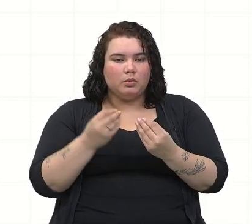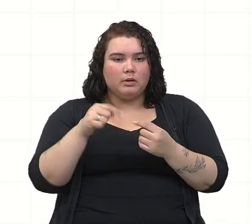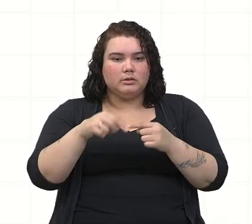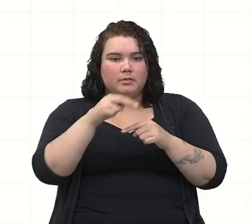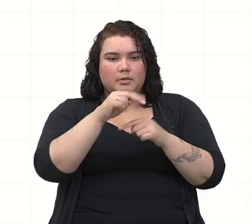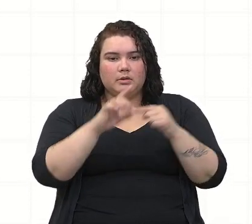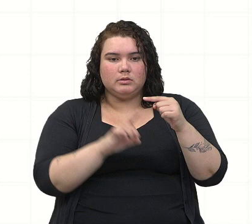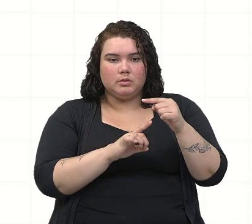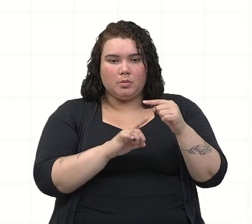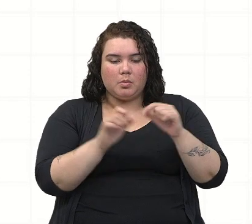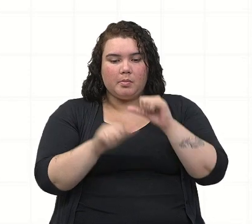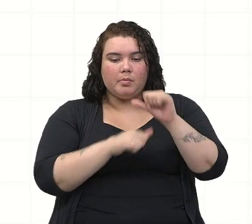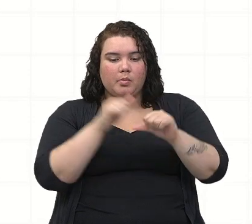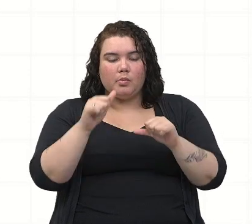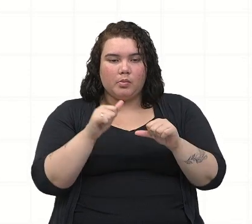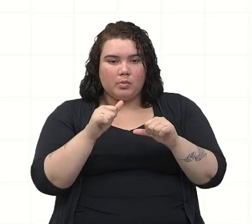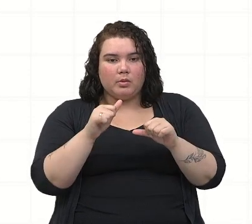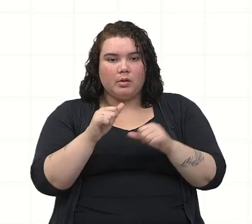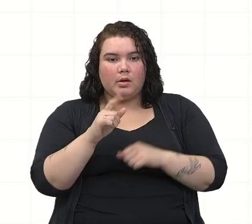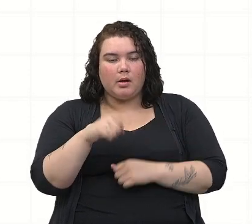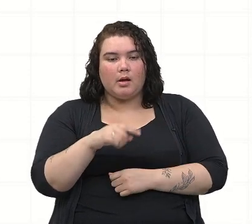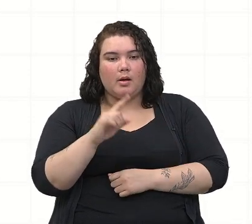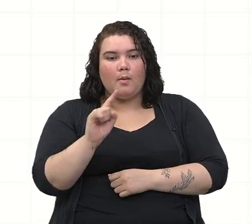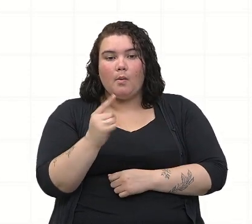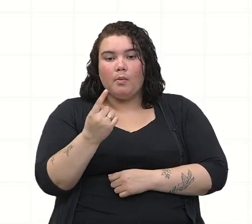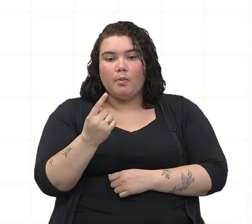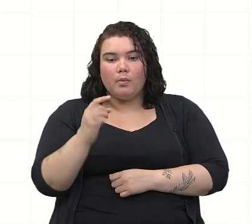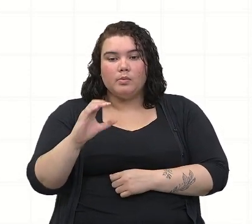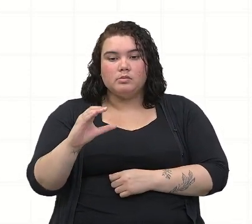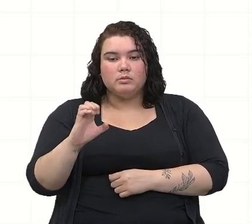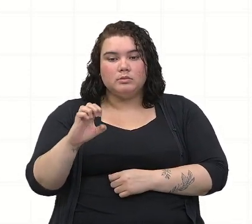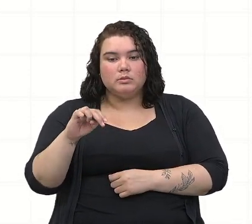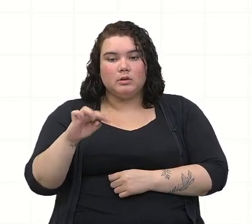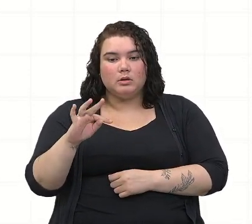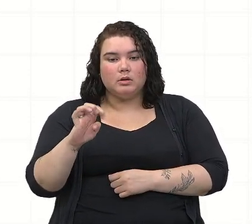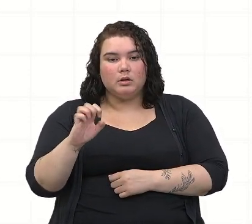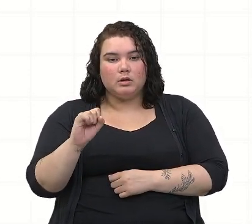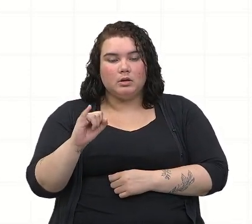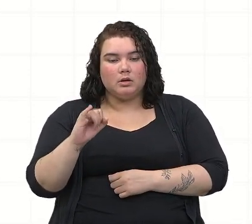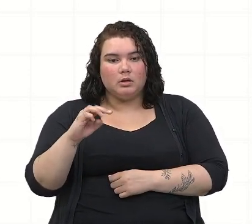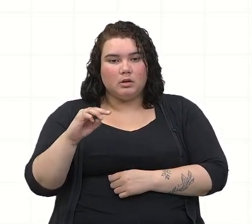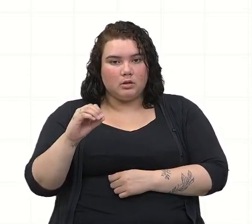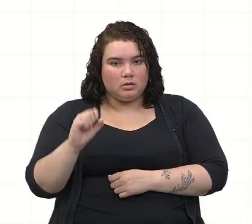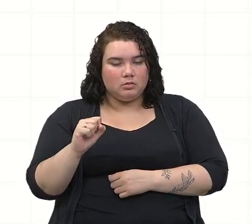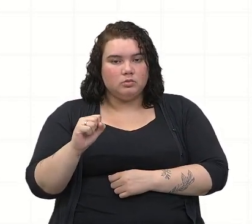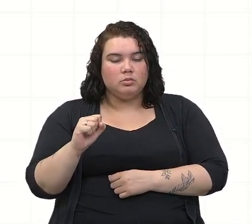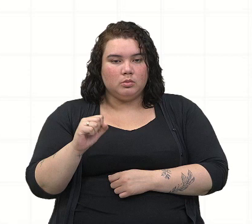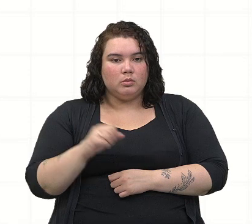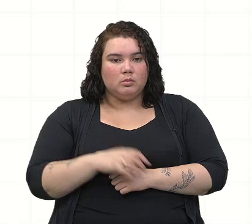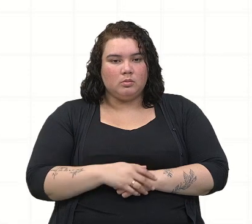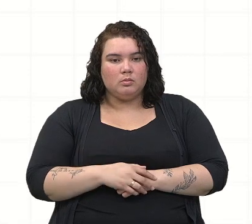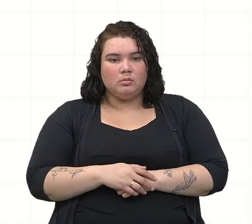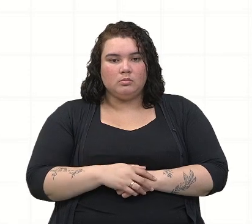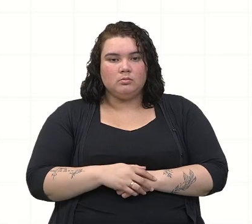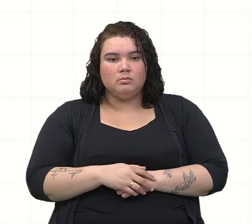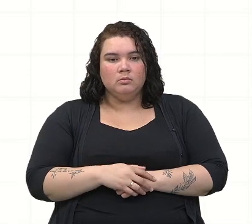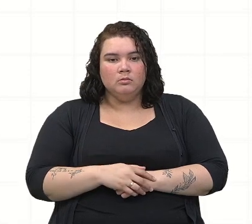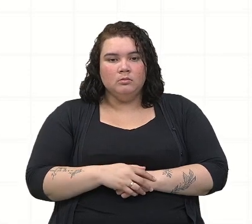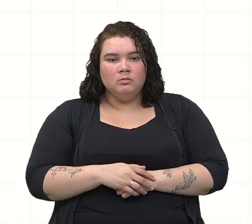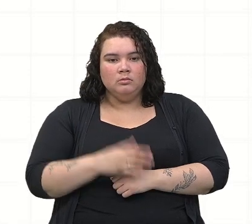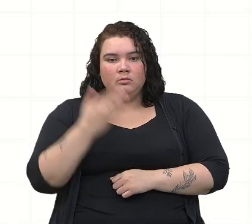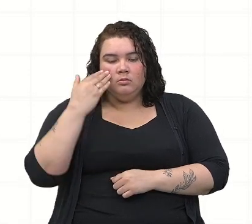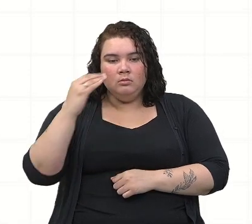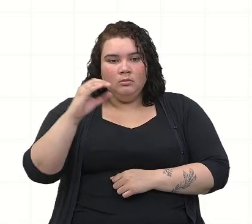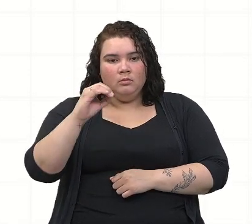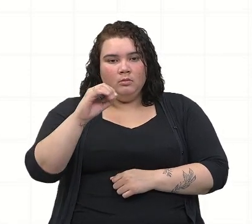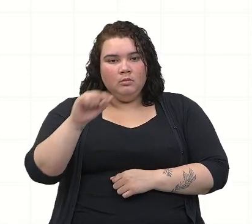fração? 1 centésimo, né? Uma fração centesimal, que nós chamamos quando o denominador é 100. 1 centésimo. Ó.